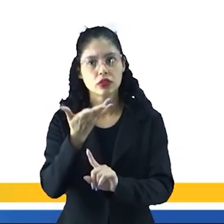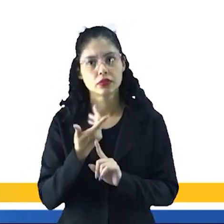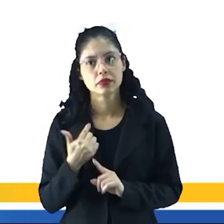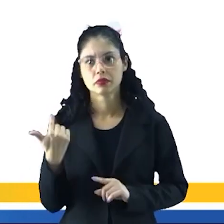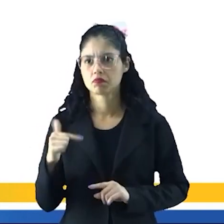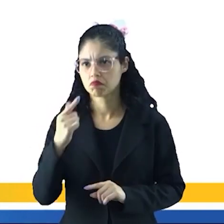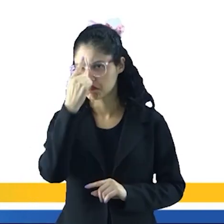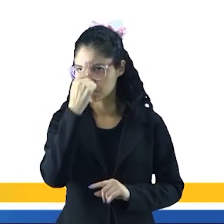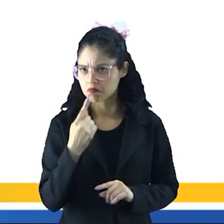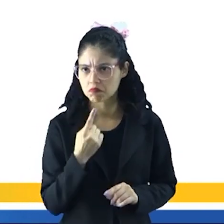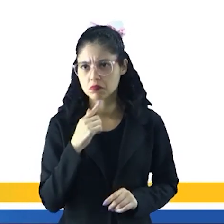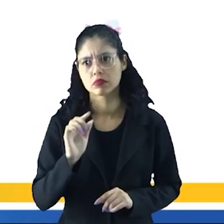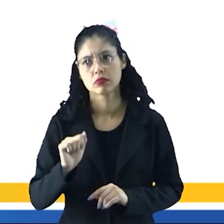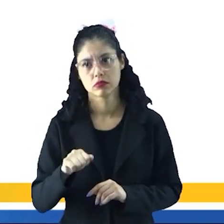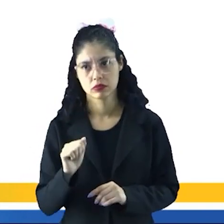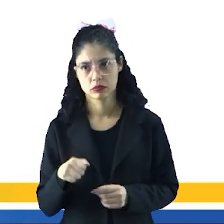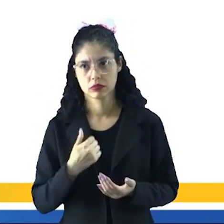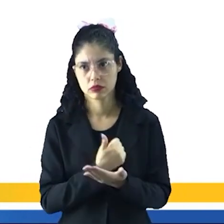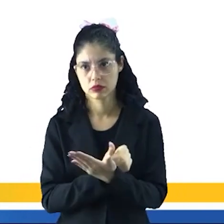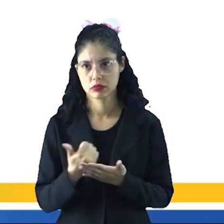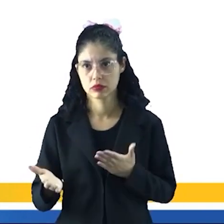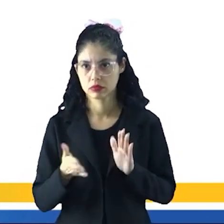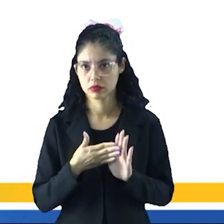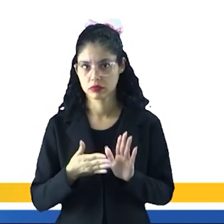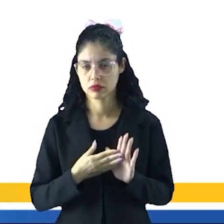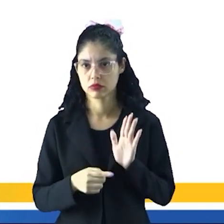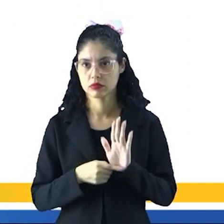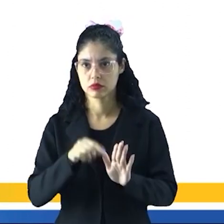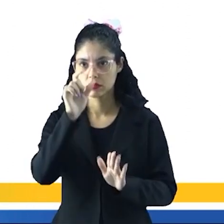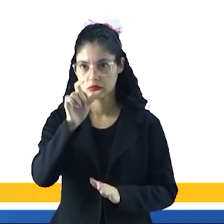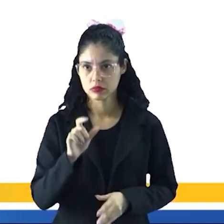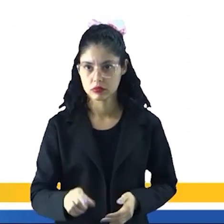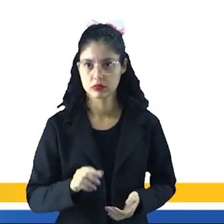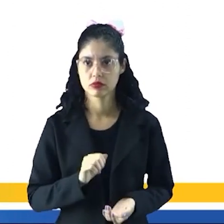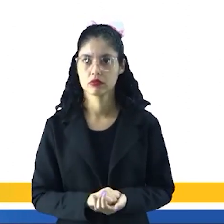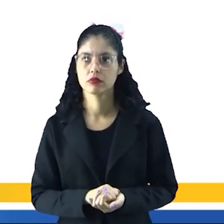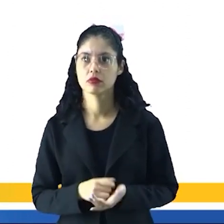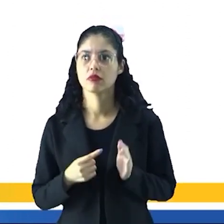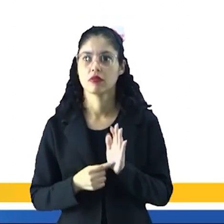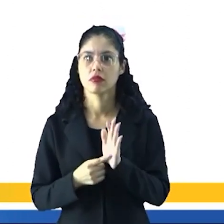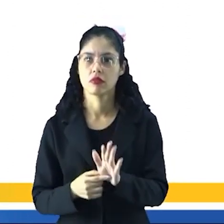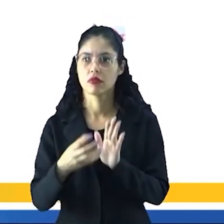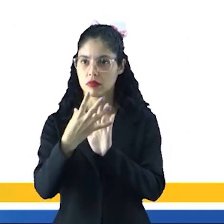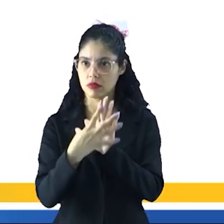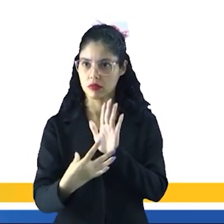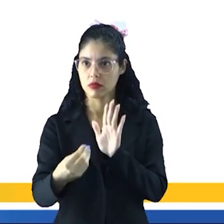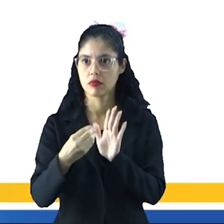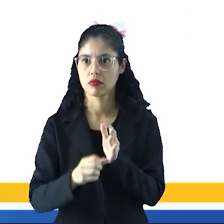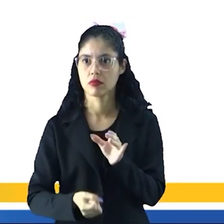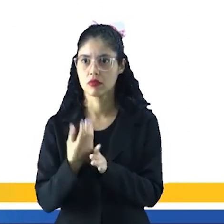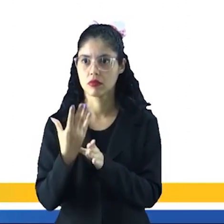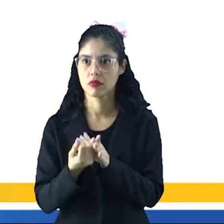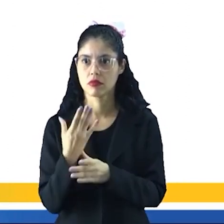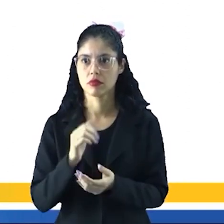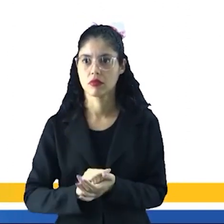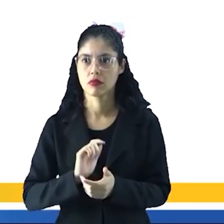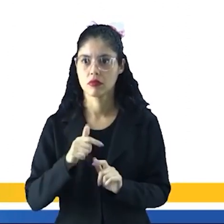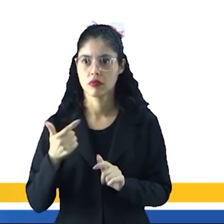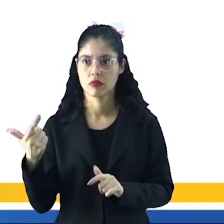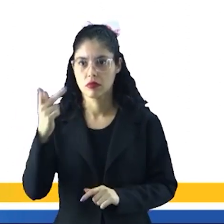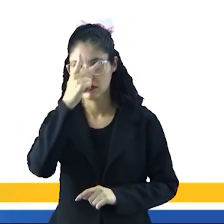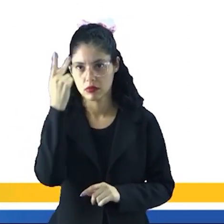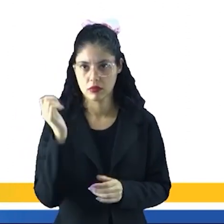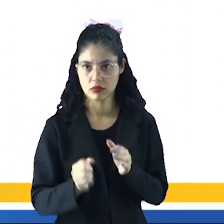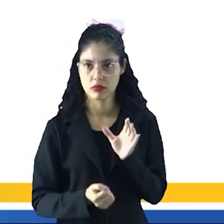valor artístico não está na imagem, e sim na ação proposta pelo artista, que propõe a reprodução de sua obra por